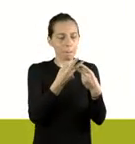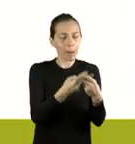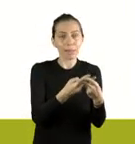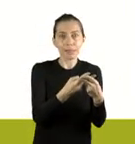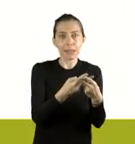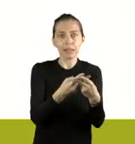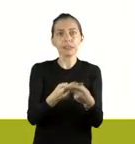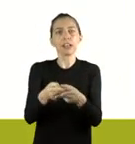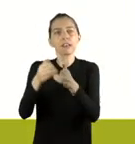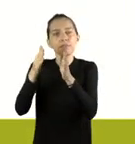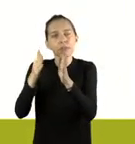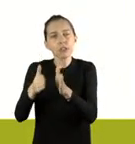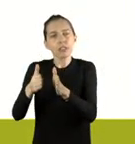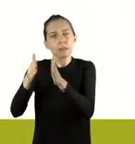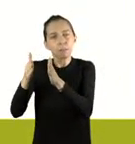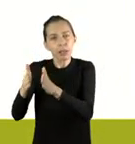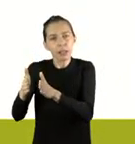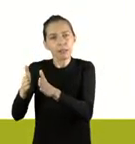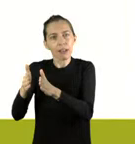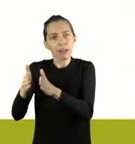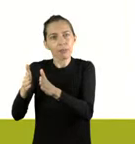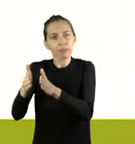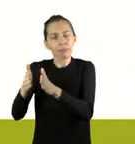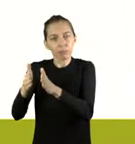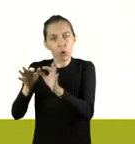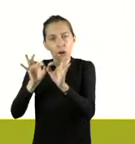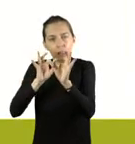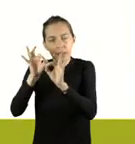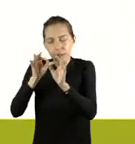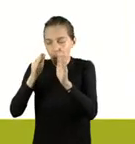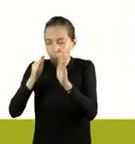paciência. Aporte todo mês e aguarde, porque